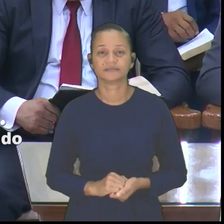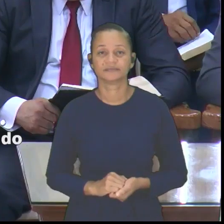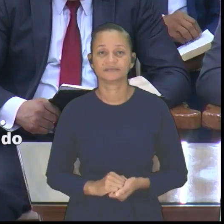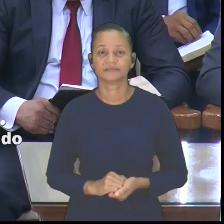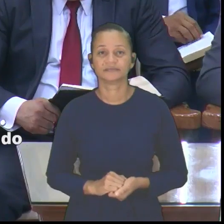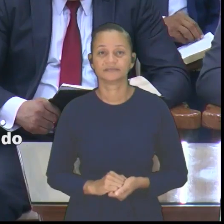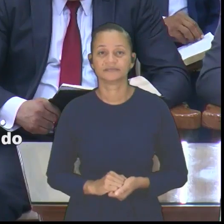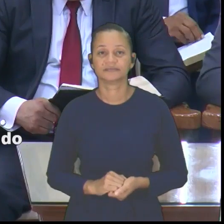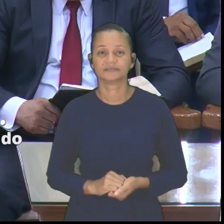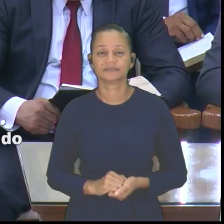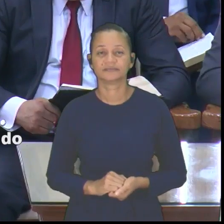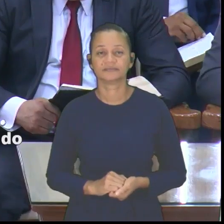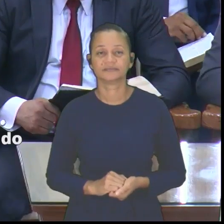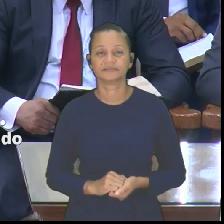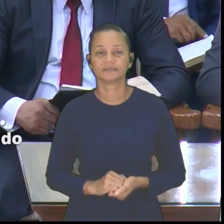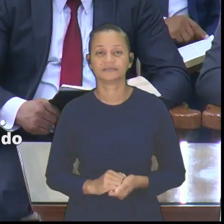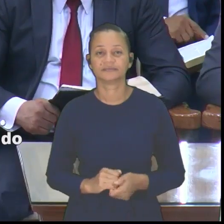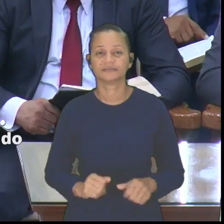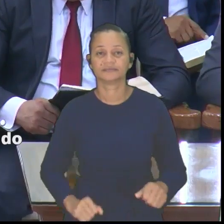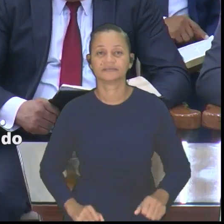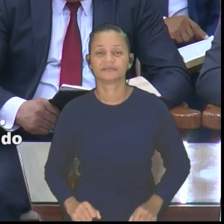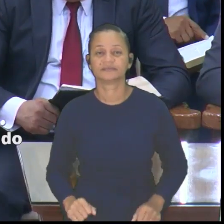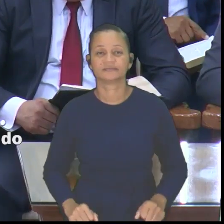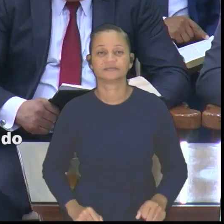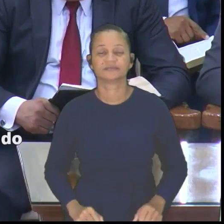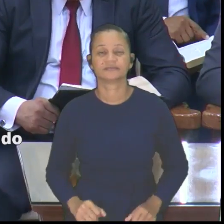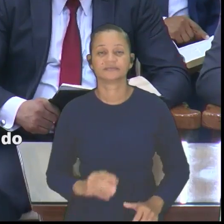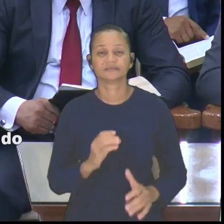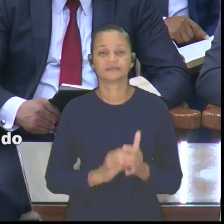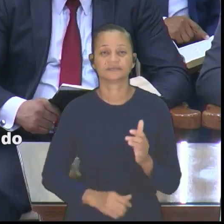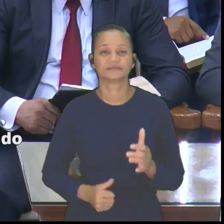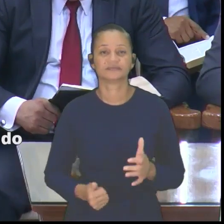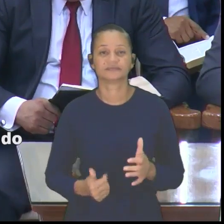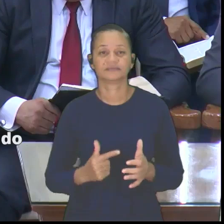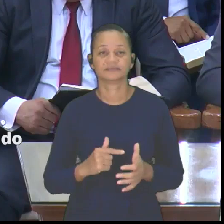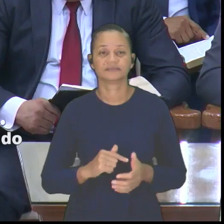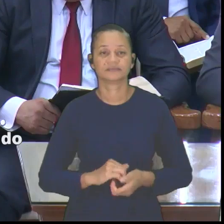Eu acho que é o 20, Atos capítulo 2, 12, versículo